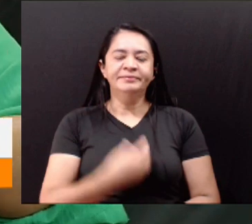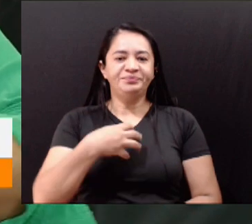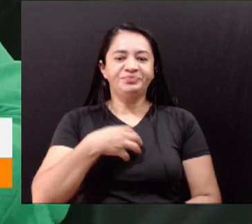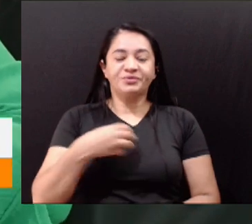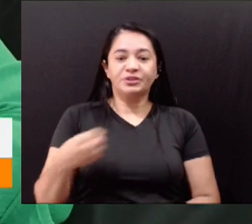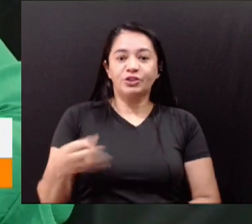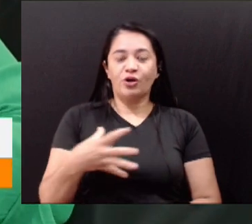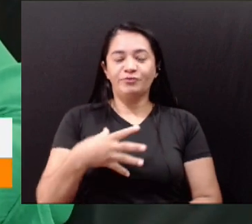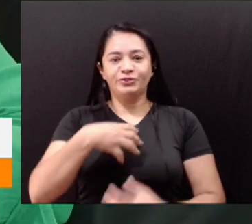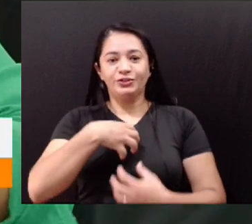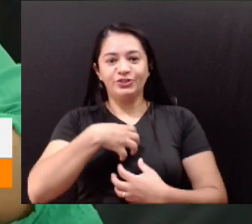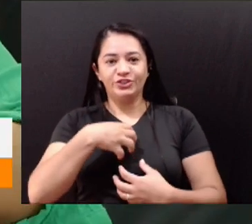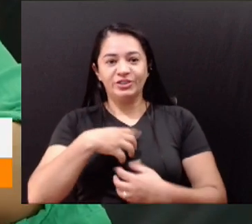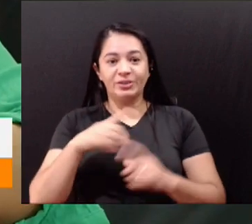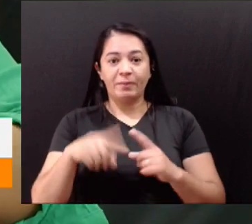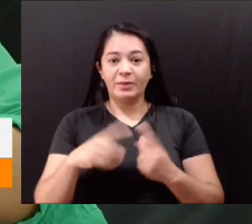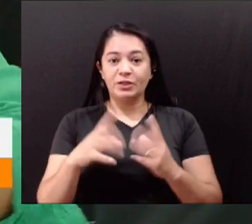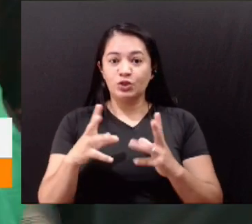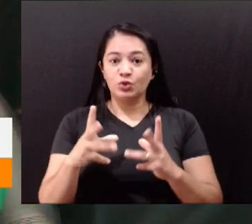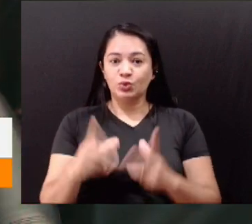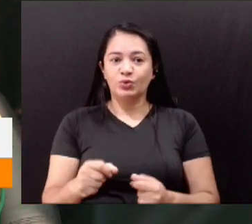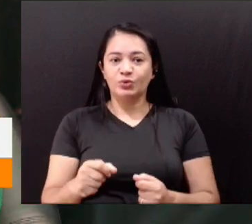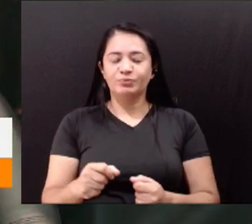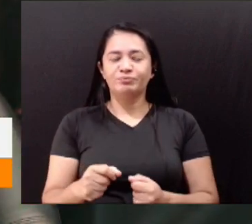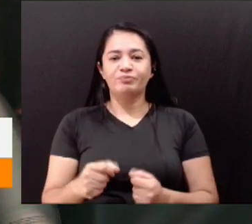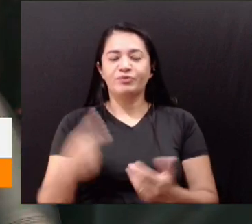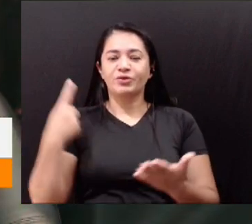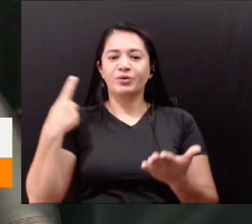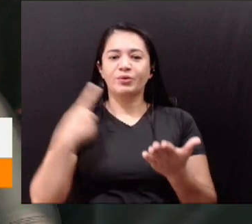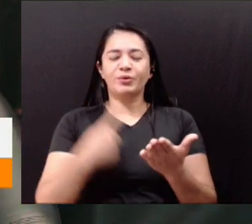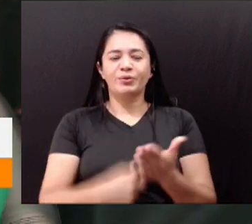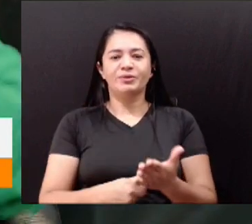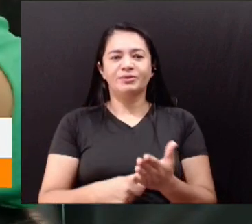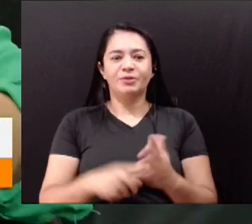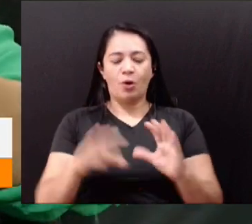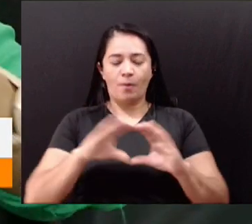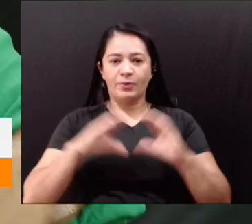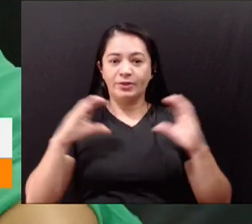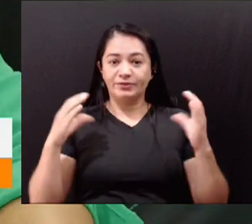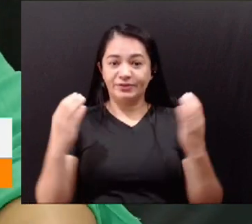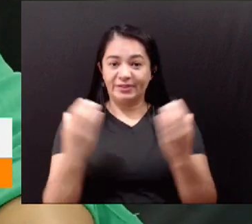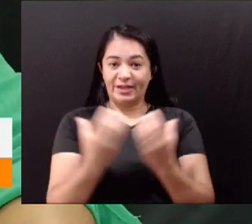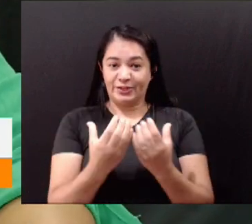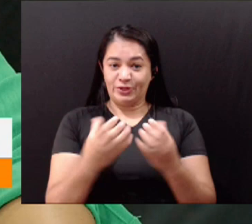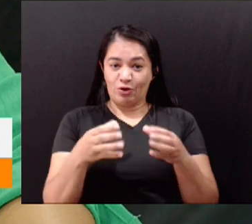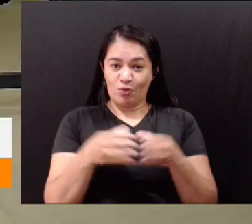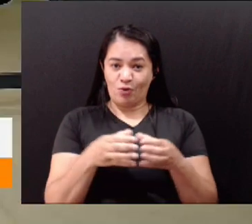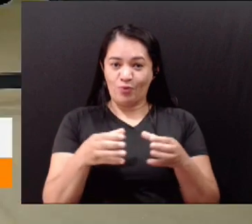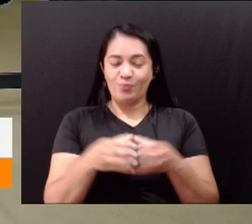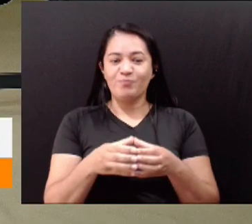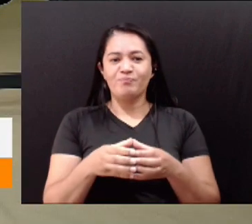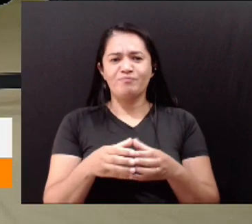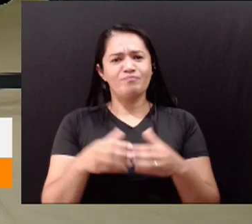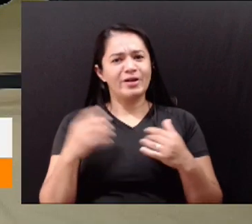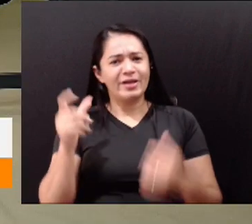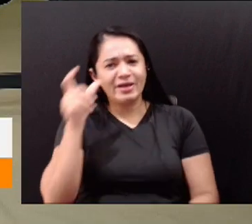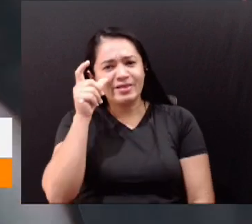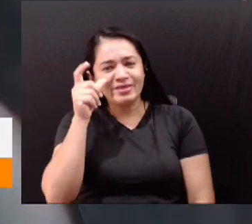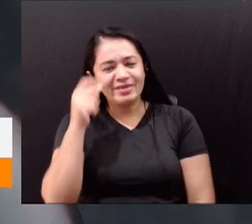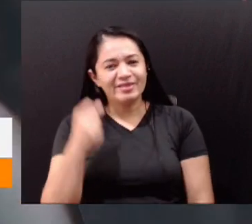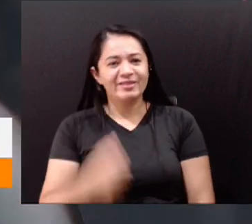todas elas com aquele compromisso da coletividade. Olha só que interessante isso, né? E